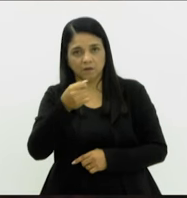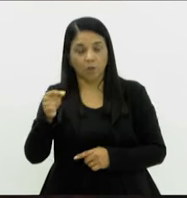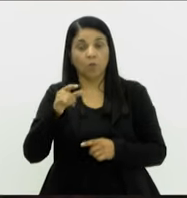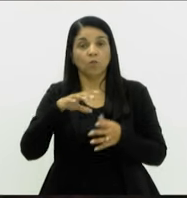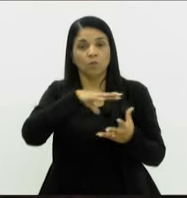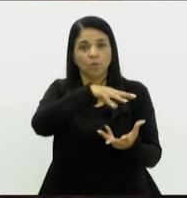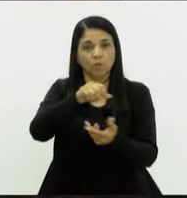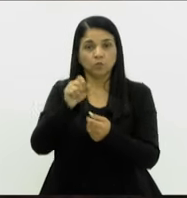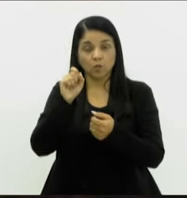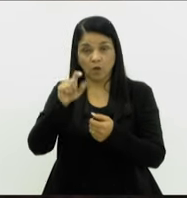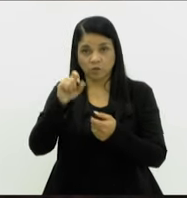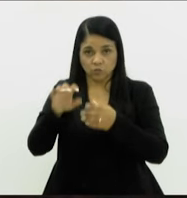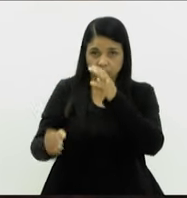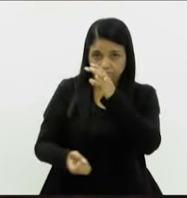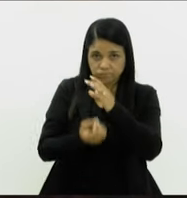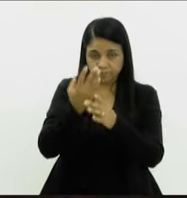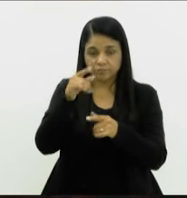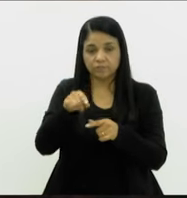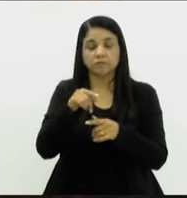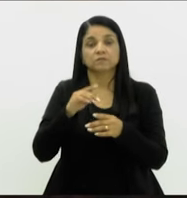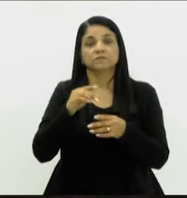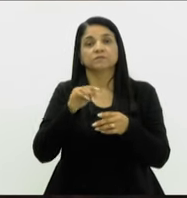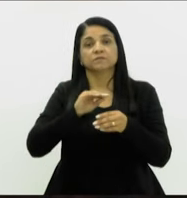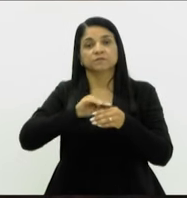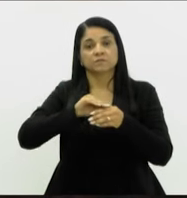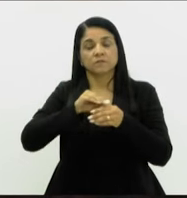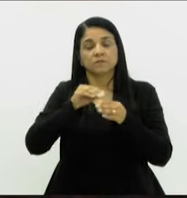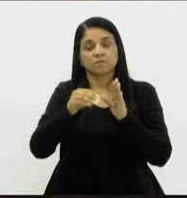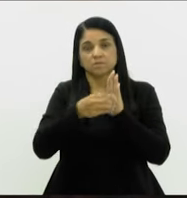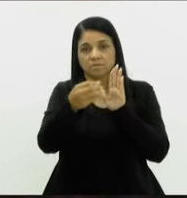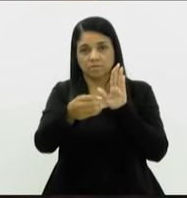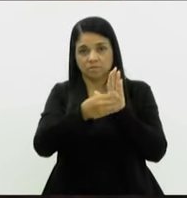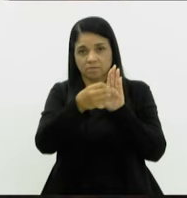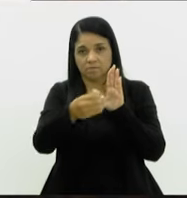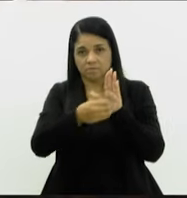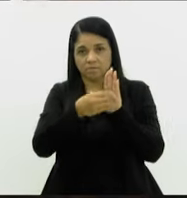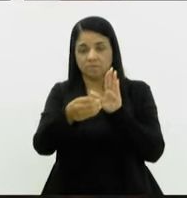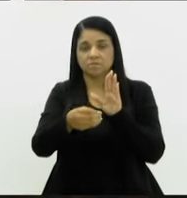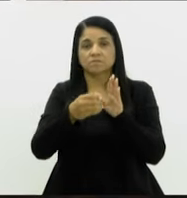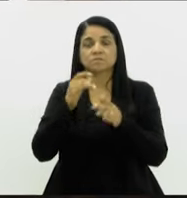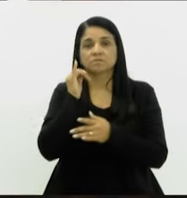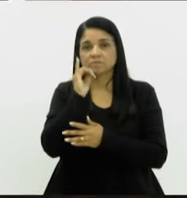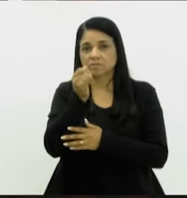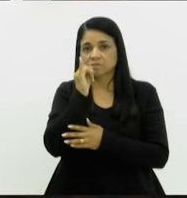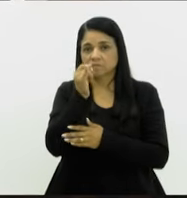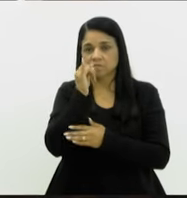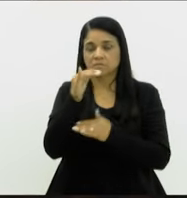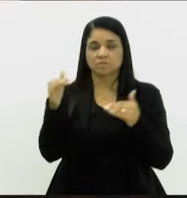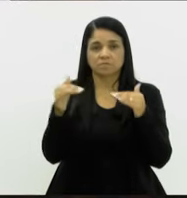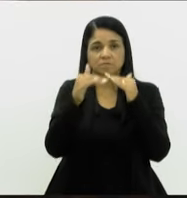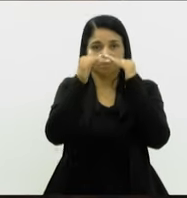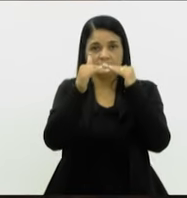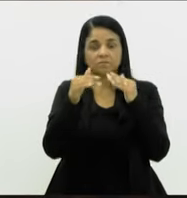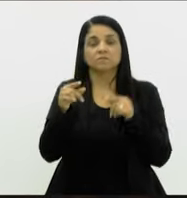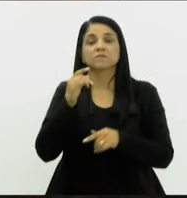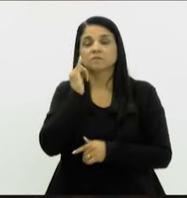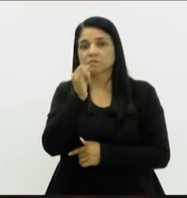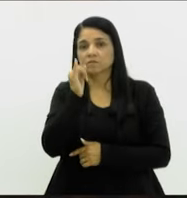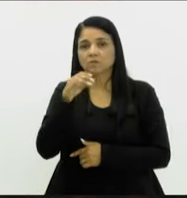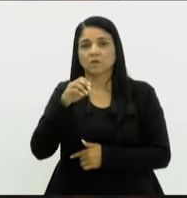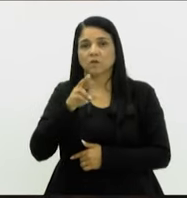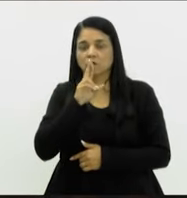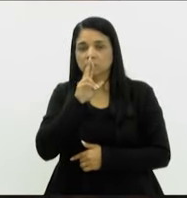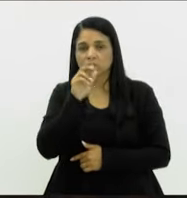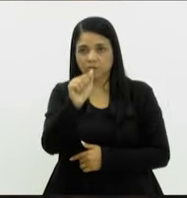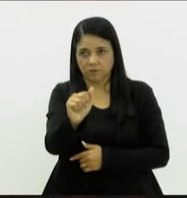de Normas Internas e Proposições Externas, favorável, relator, deputado Rodrigo Amorim. Em